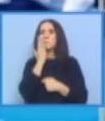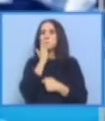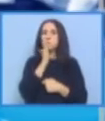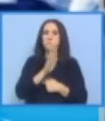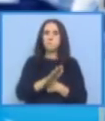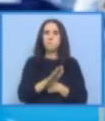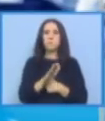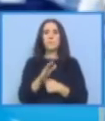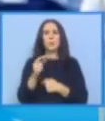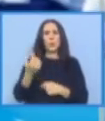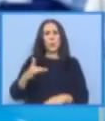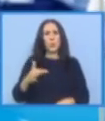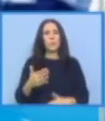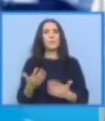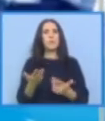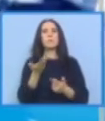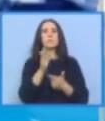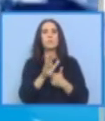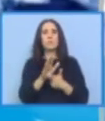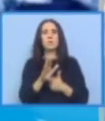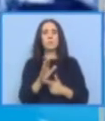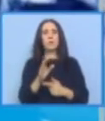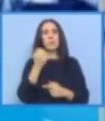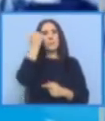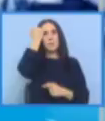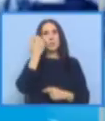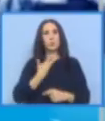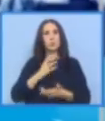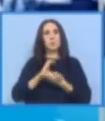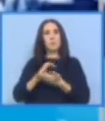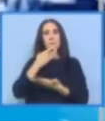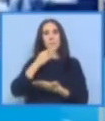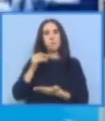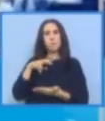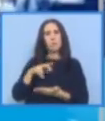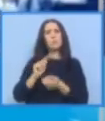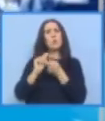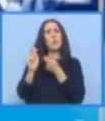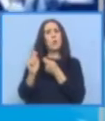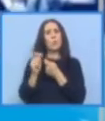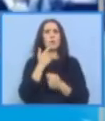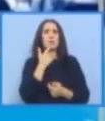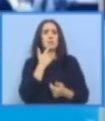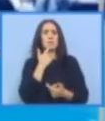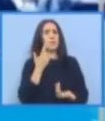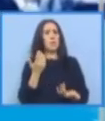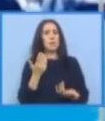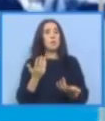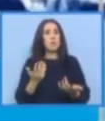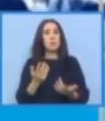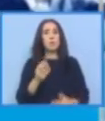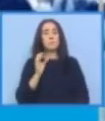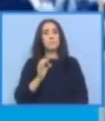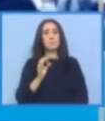residências caras, por exemplo, todos os mestrados e doutoramentos em Portugal são pagos. O que é que isso significa? Que, a